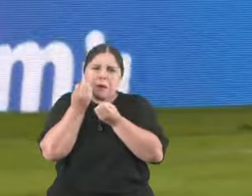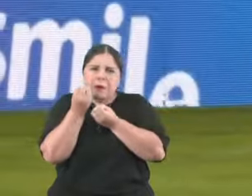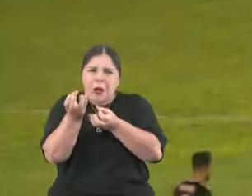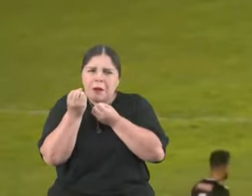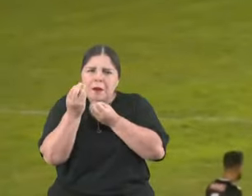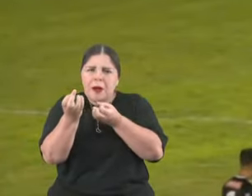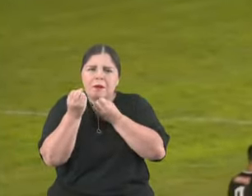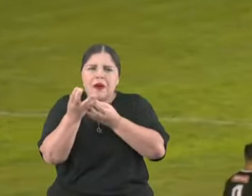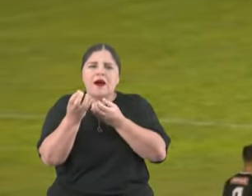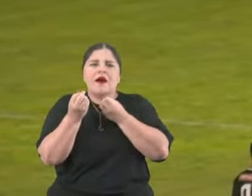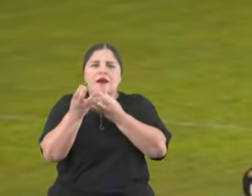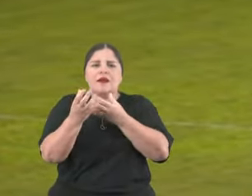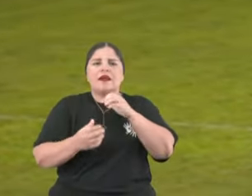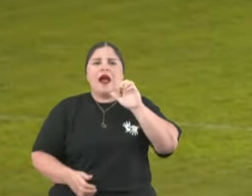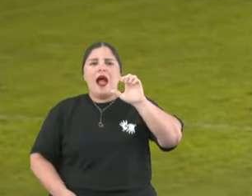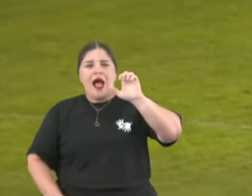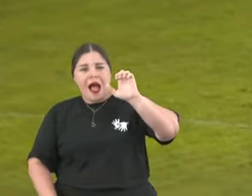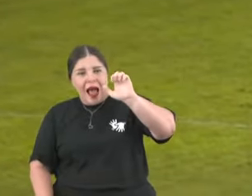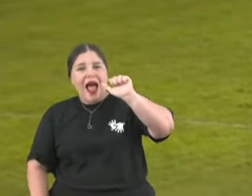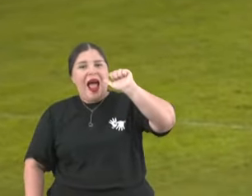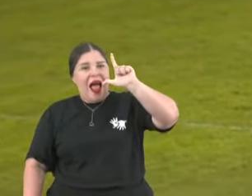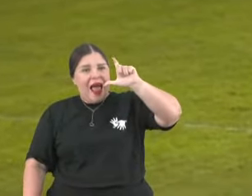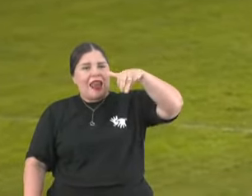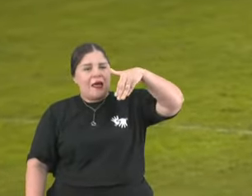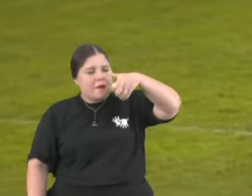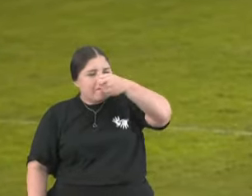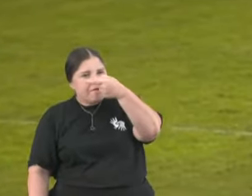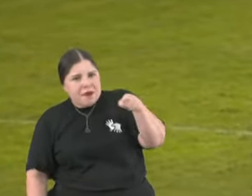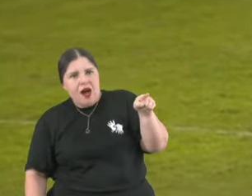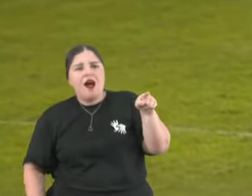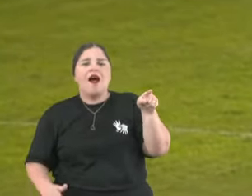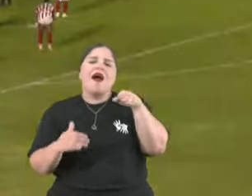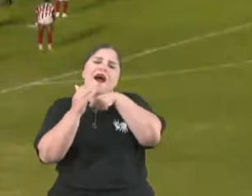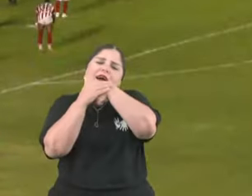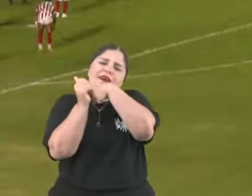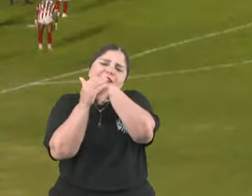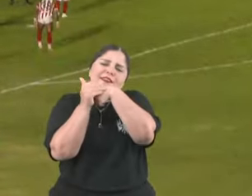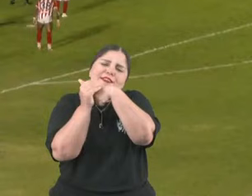é de apelido. O nome completo dele, Paulo Lira, trará em instantes, aposto.